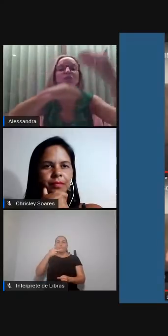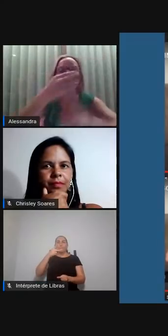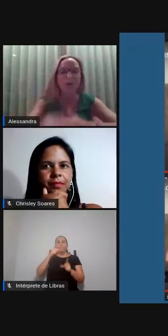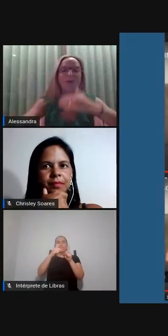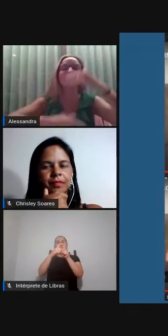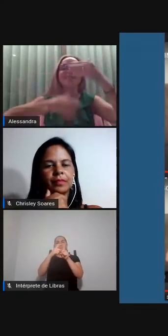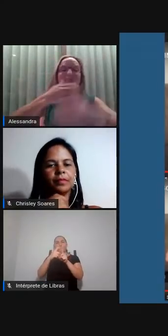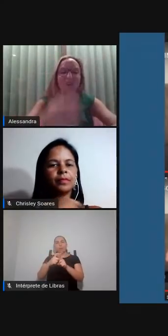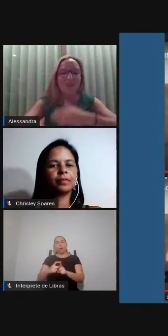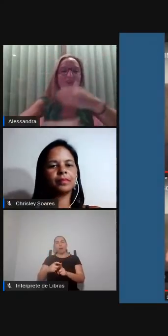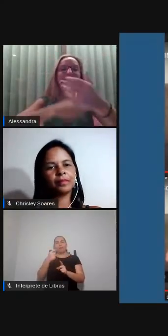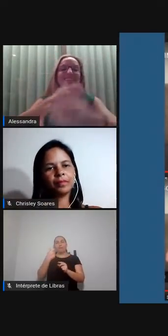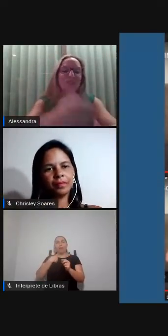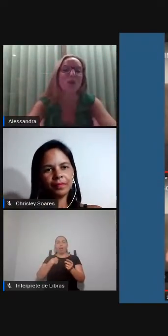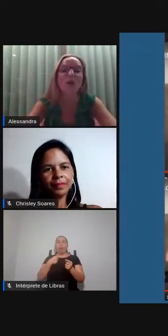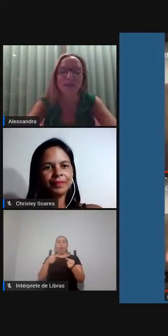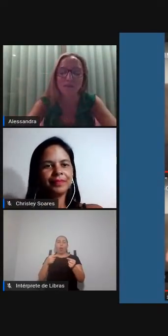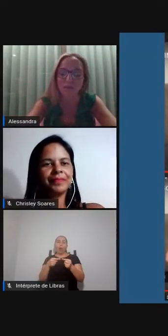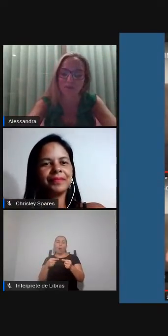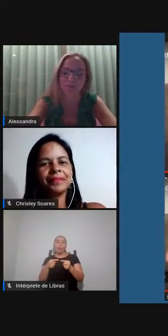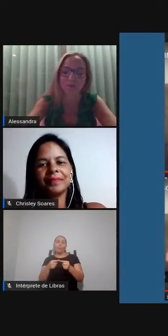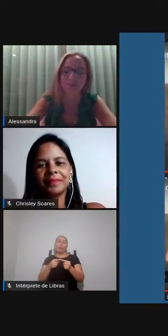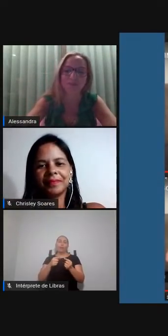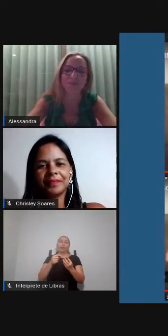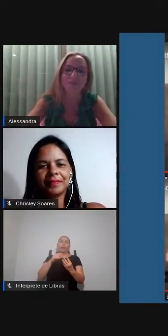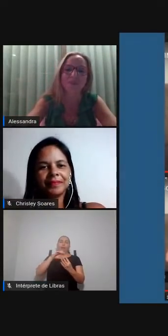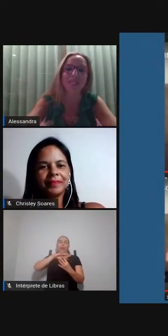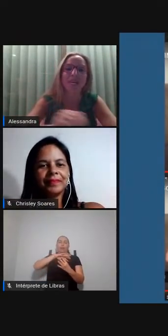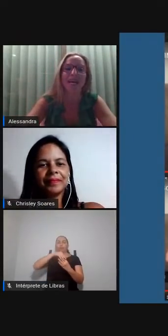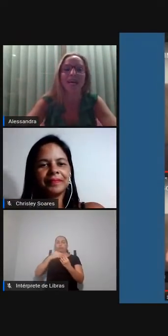ganha. E aí joga, e joga, e joga, enfim.